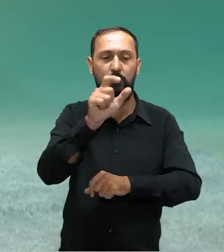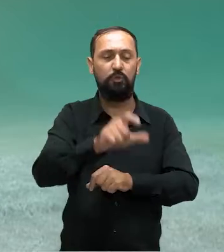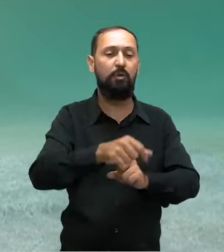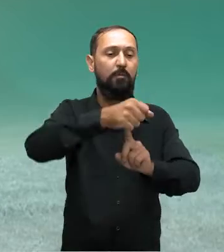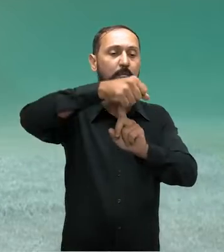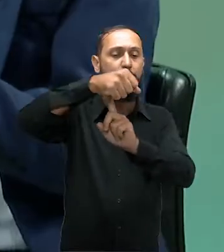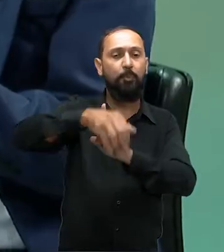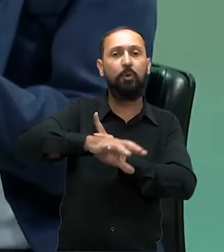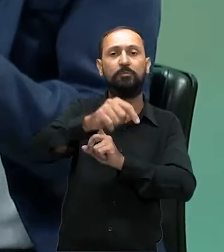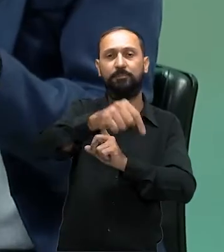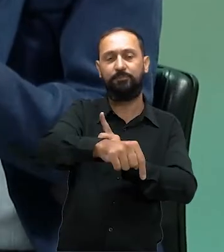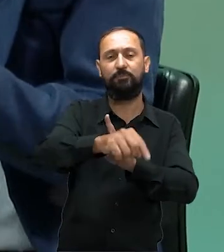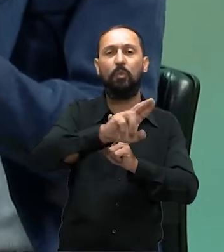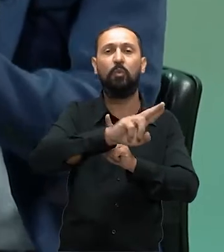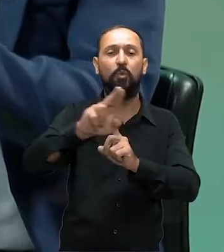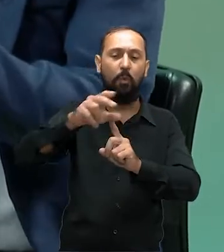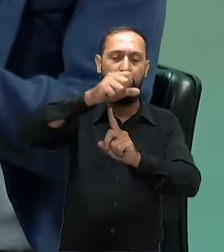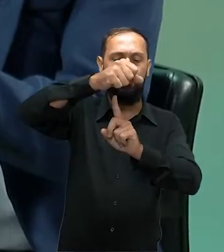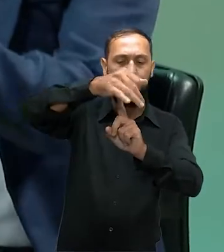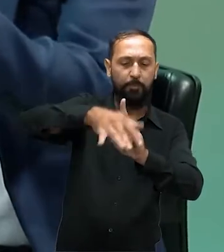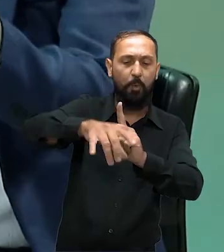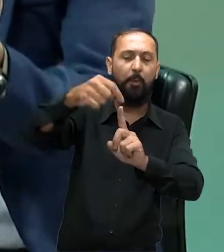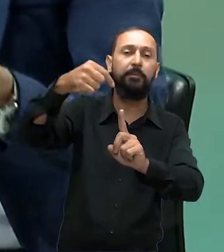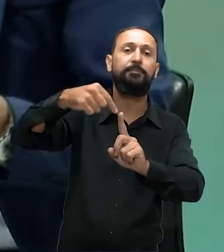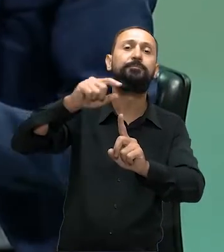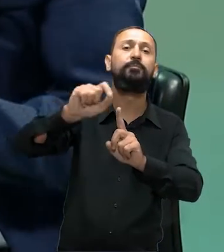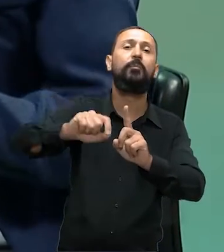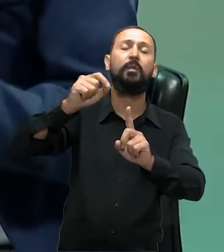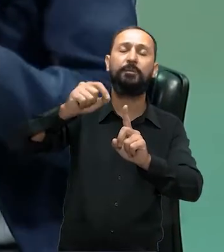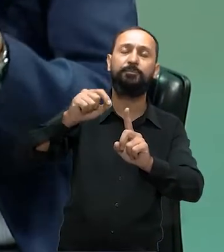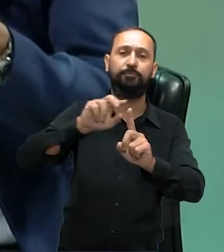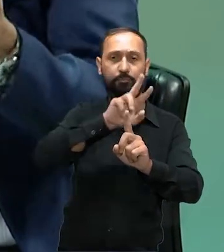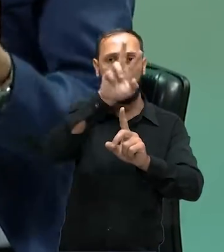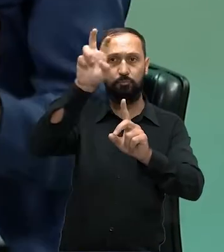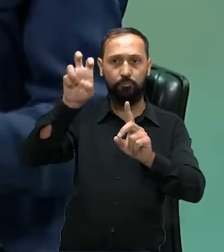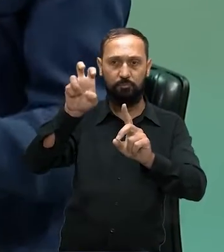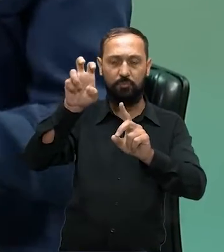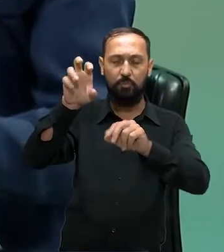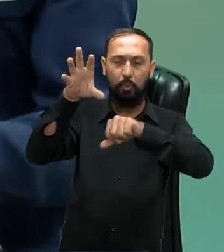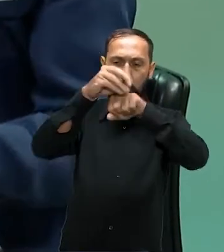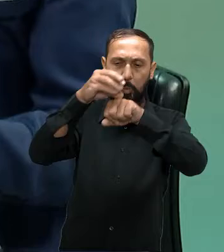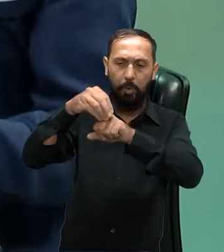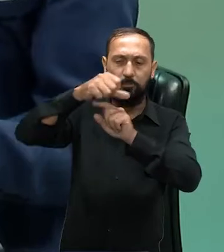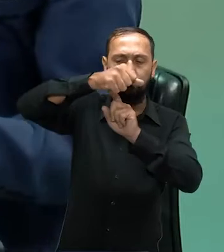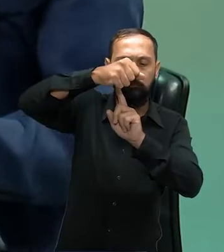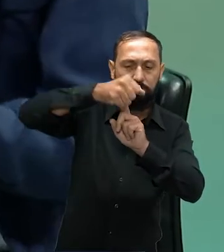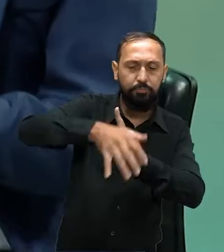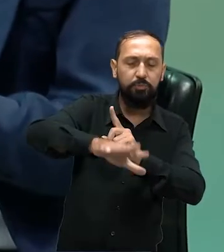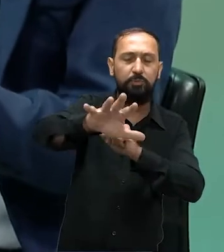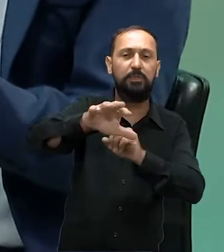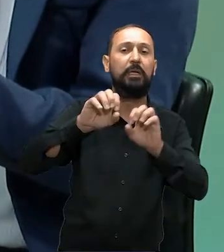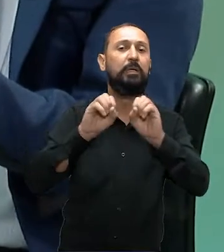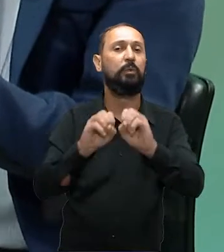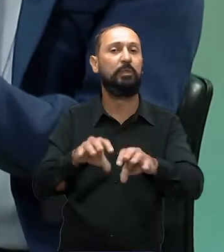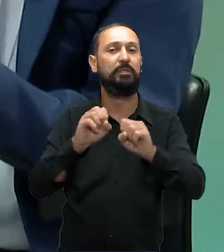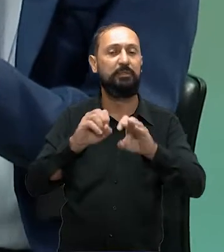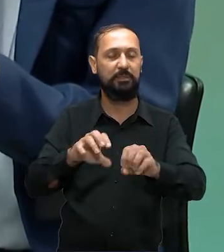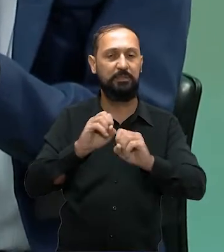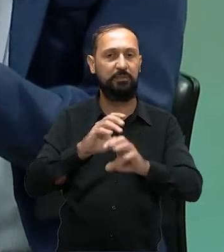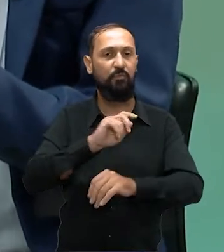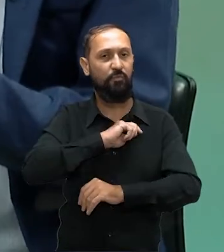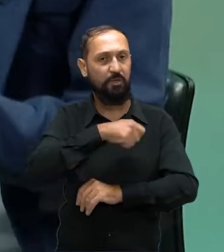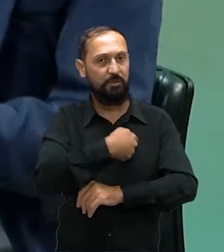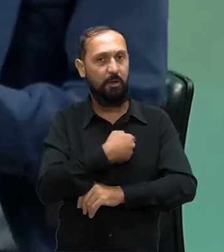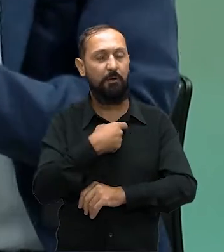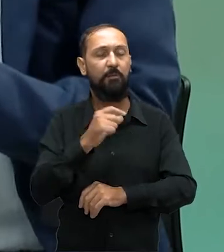dos disseminadores. Qual é o próprio nome fala, disseminadores. Nós queremos disseminar a educação fiscal, mas nós temos que disseminar através